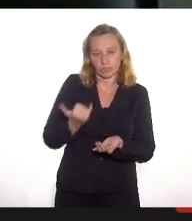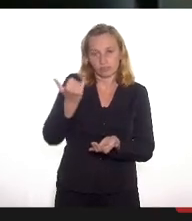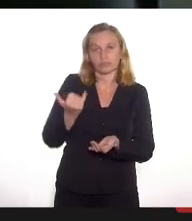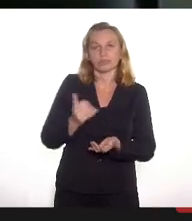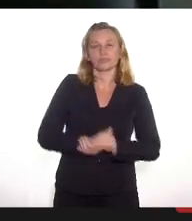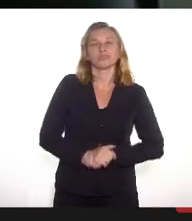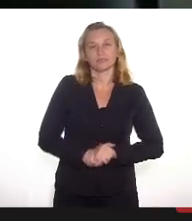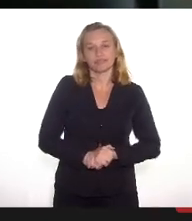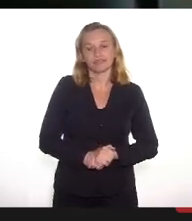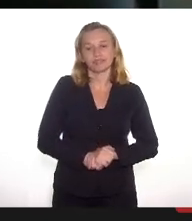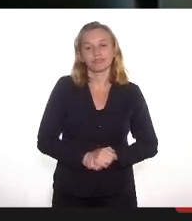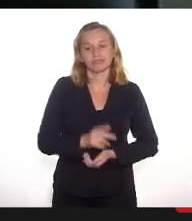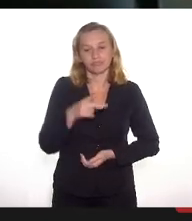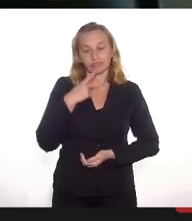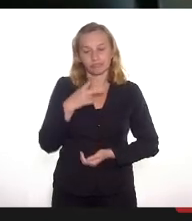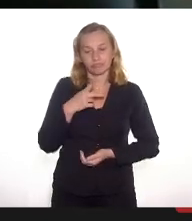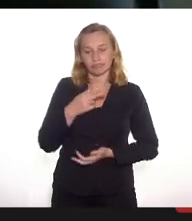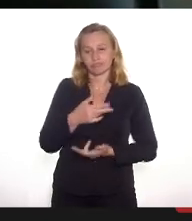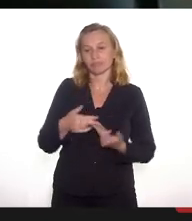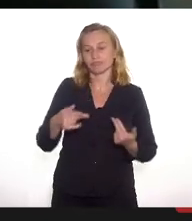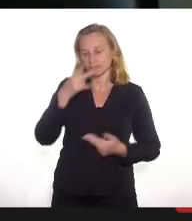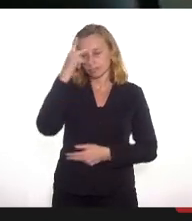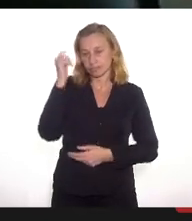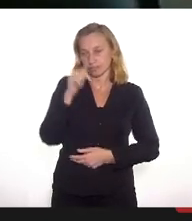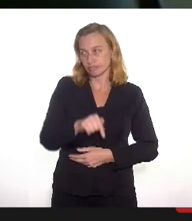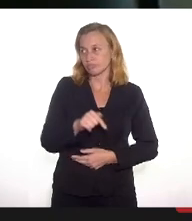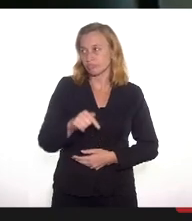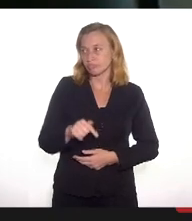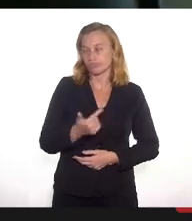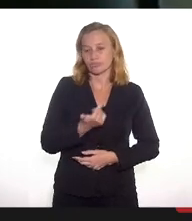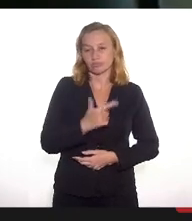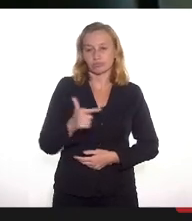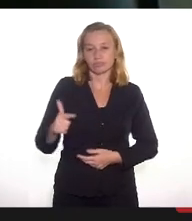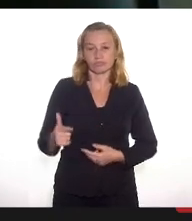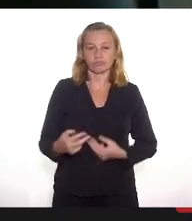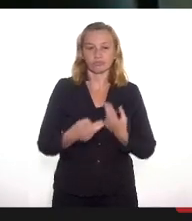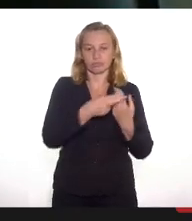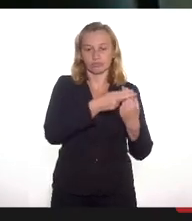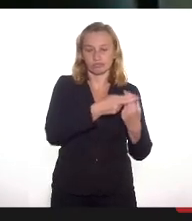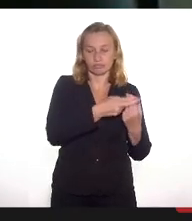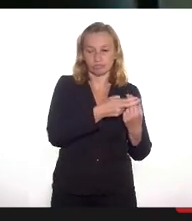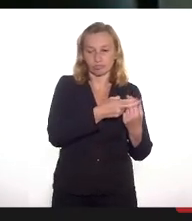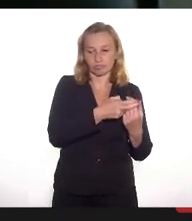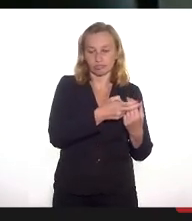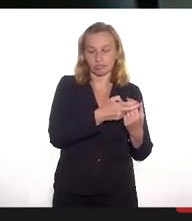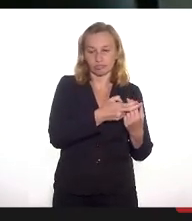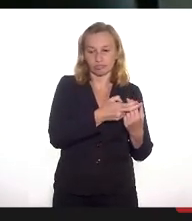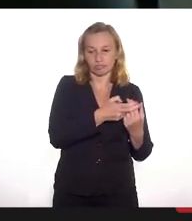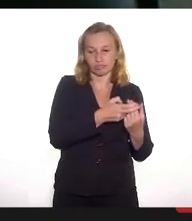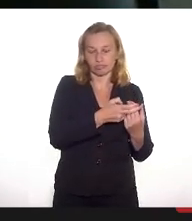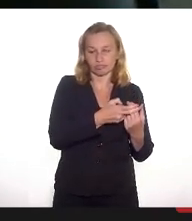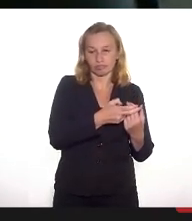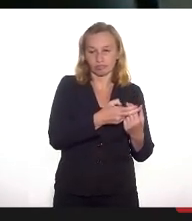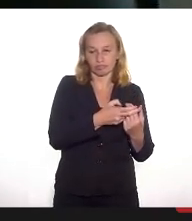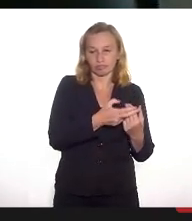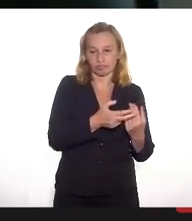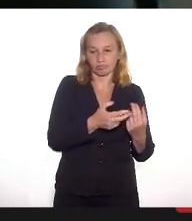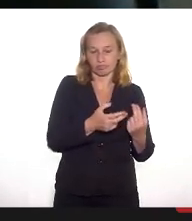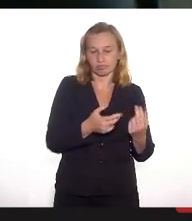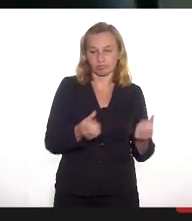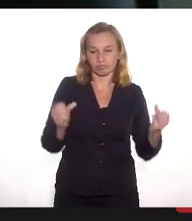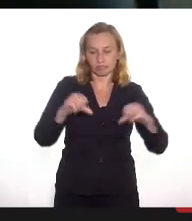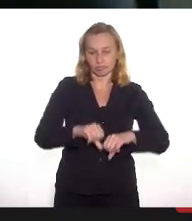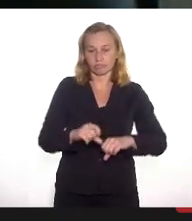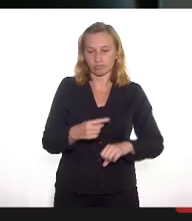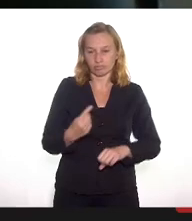saúde e com bem colocou várias pessoas aqui se esse sistema estivesse fortalecido e em plena